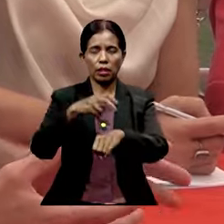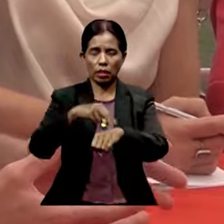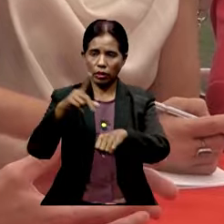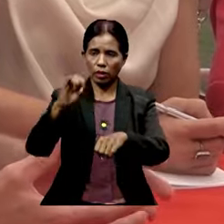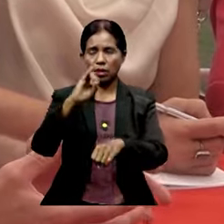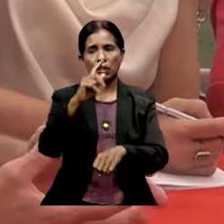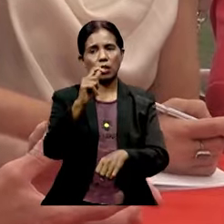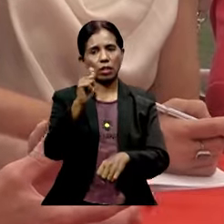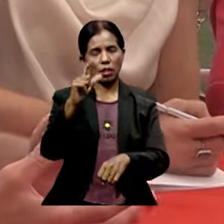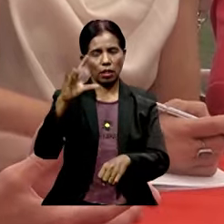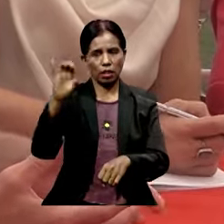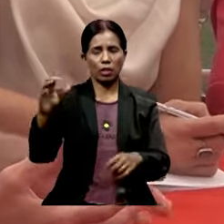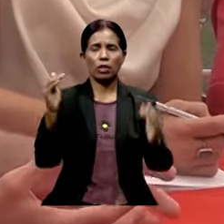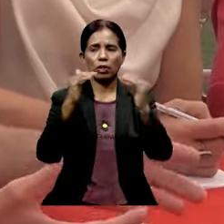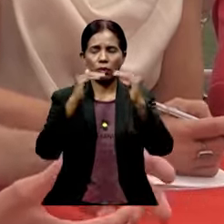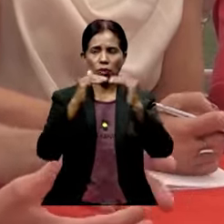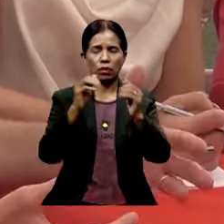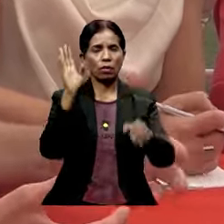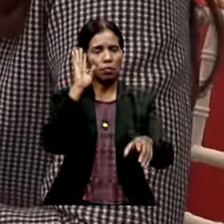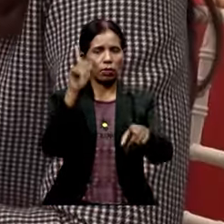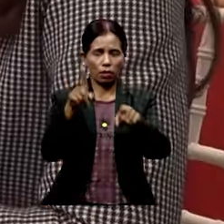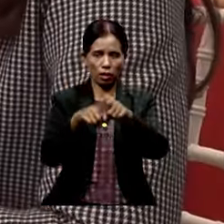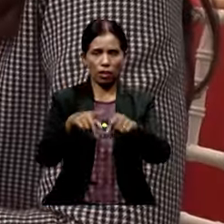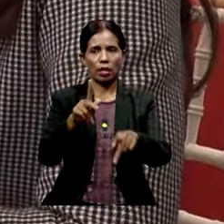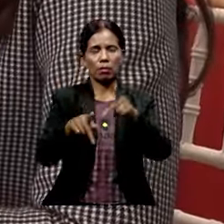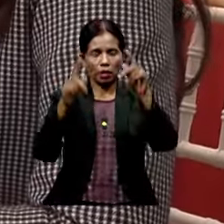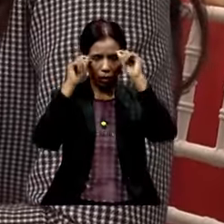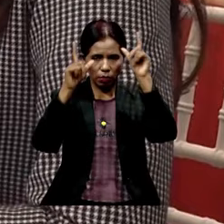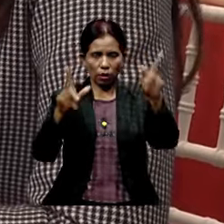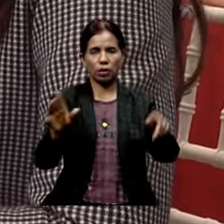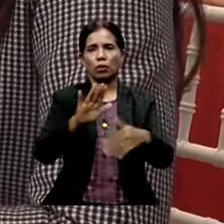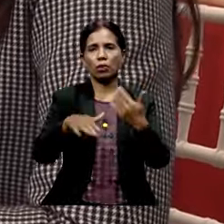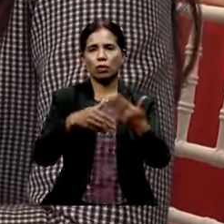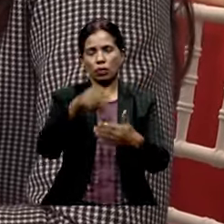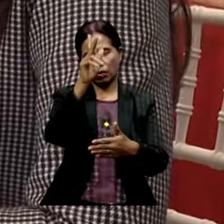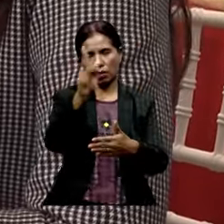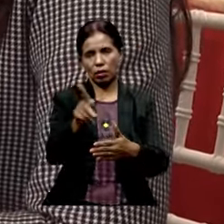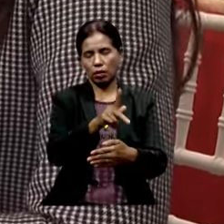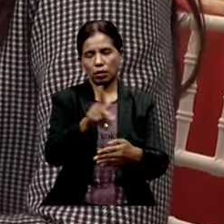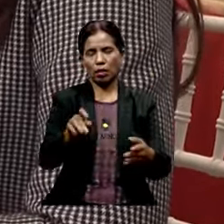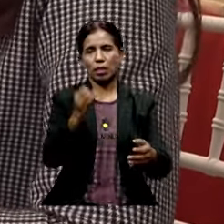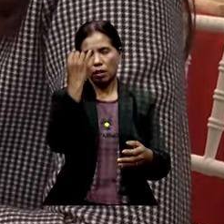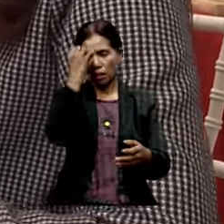nessa encontro irmanidade, também povo Timor-Leste, mas maioria católica, no Itália, pronto a tu for apoio.